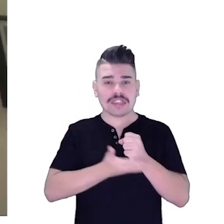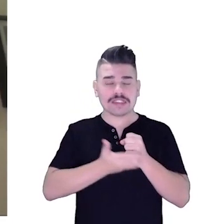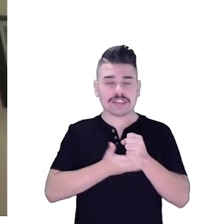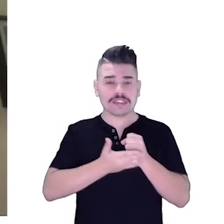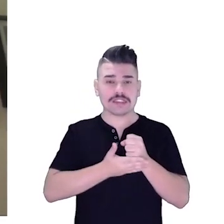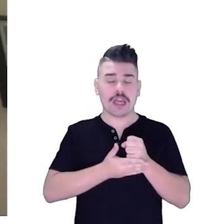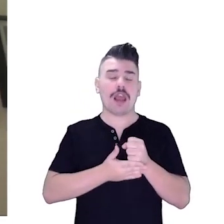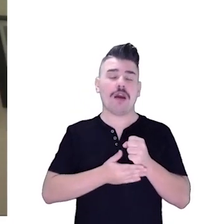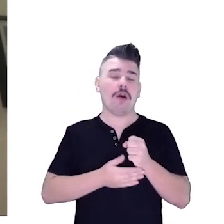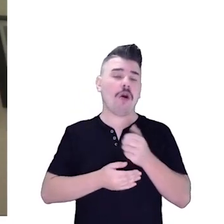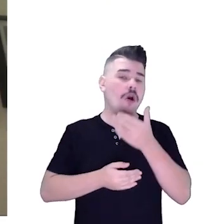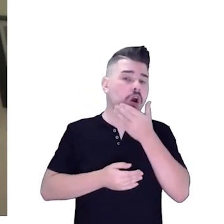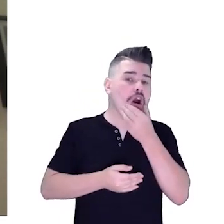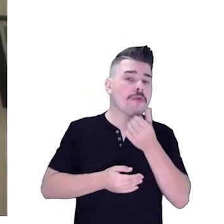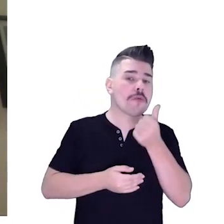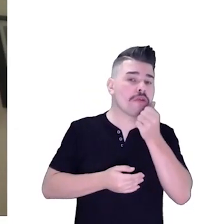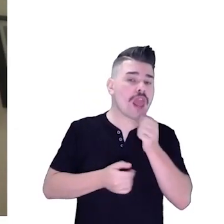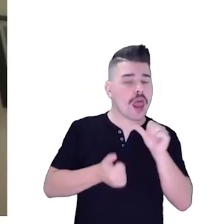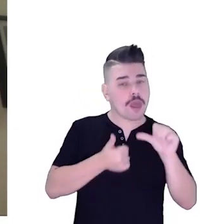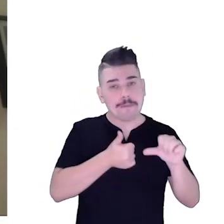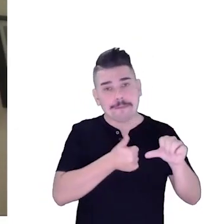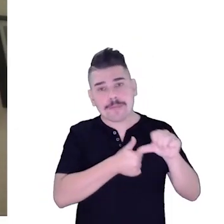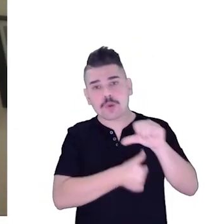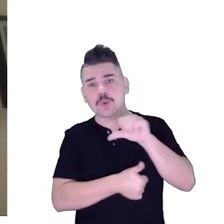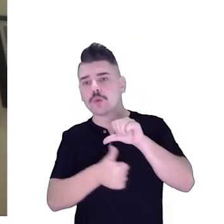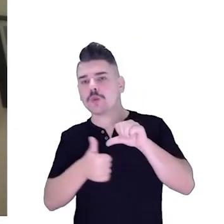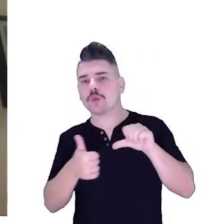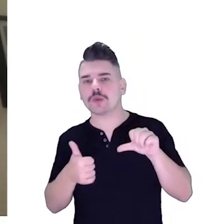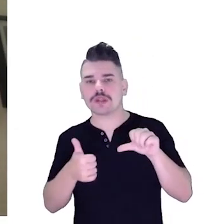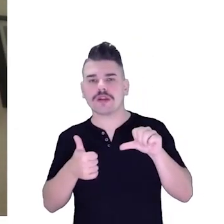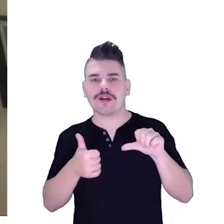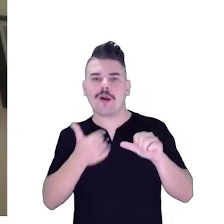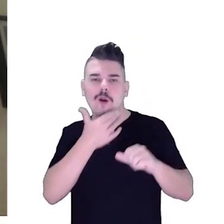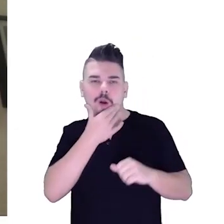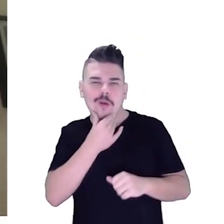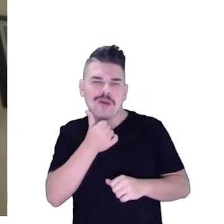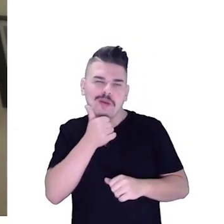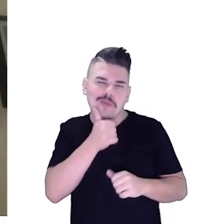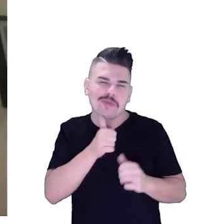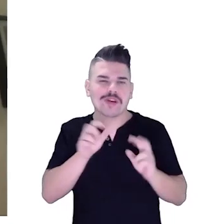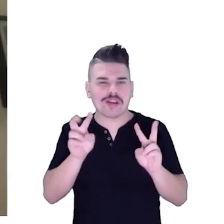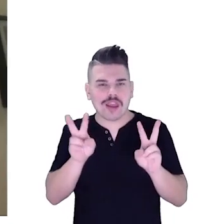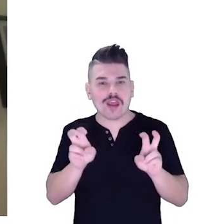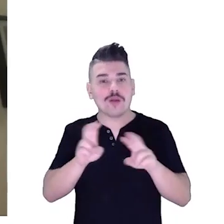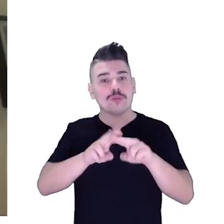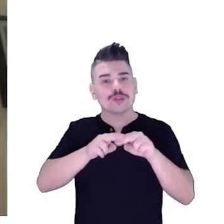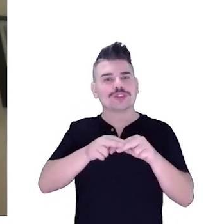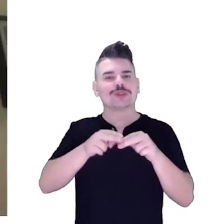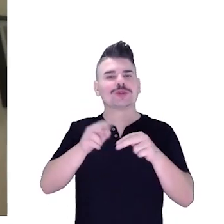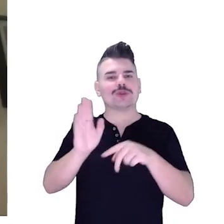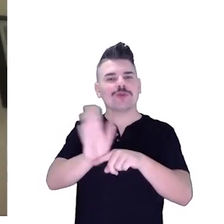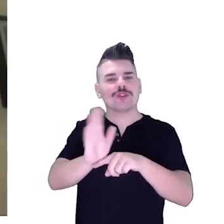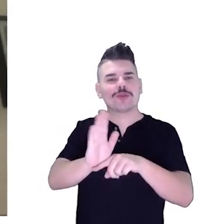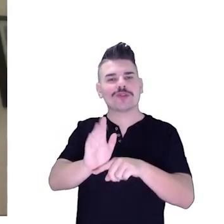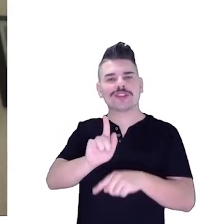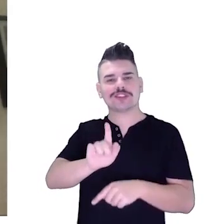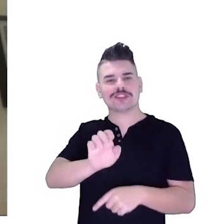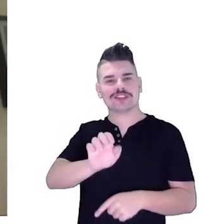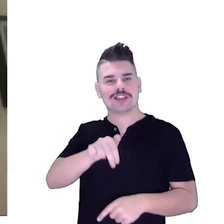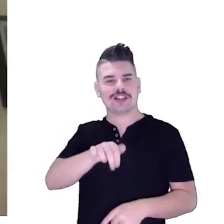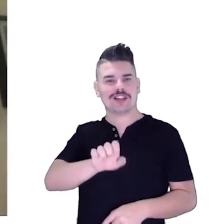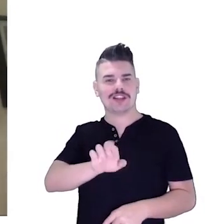migra, né, mas migra para chegar num outro ponto. E o que Gendernautas tem